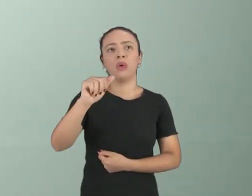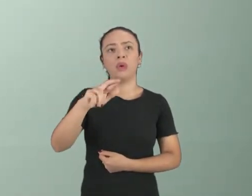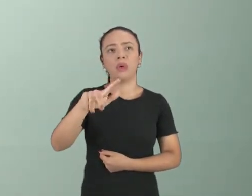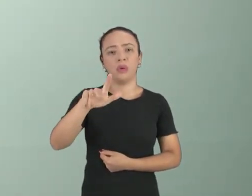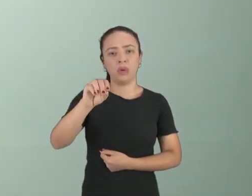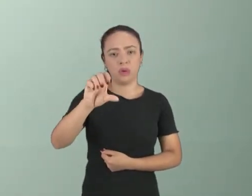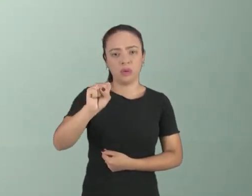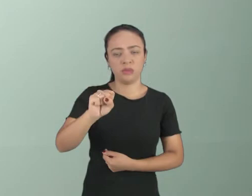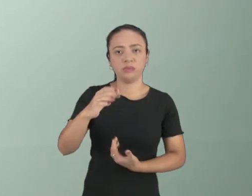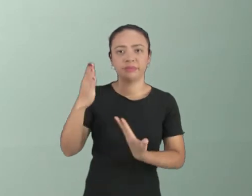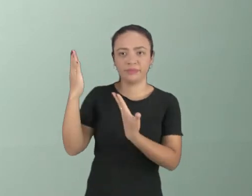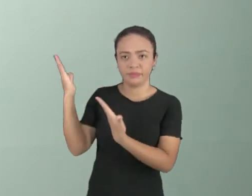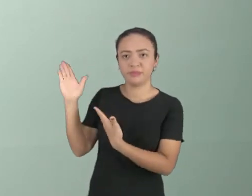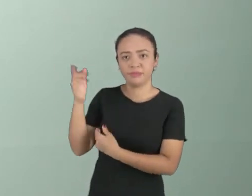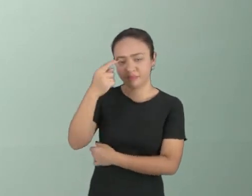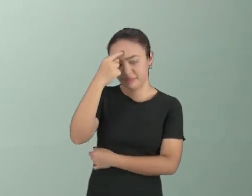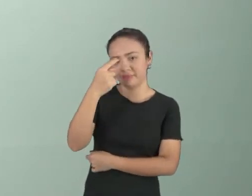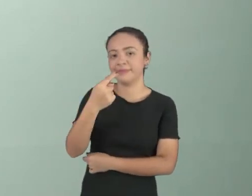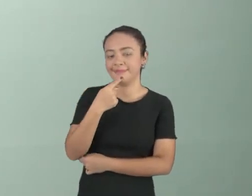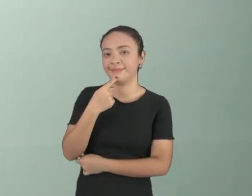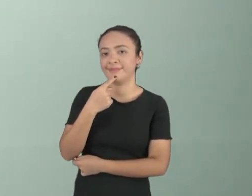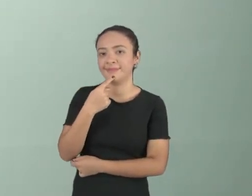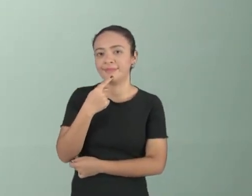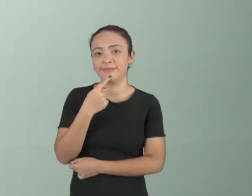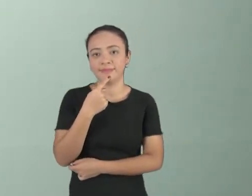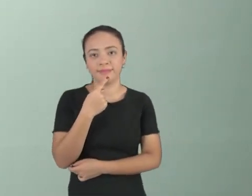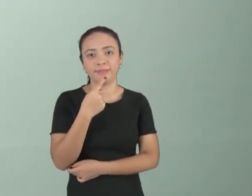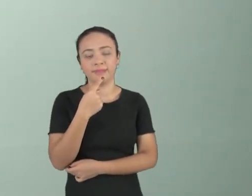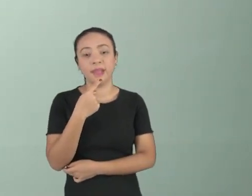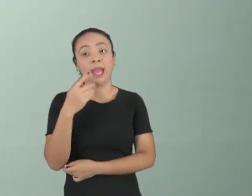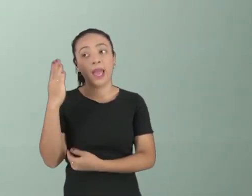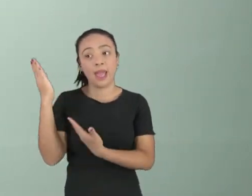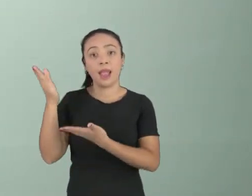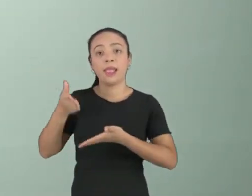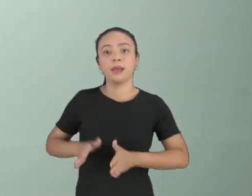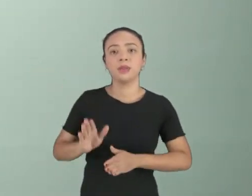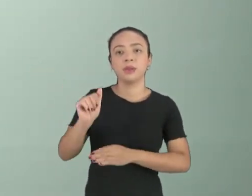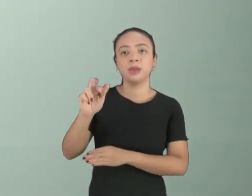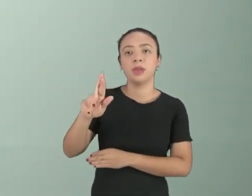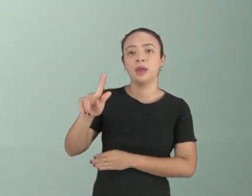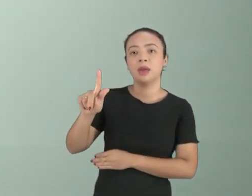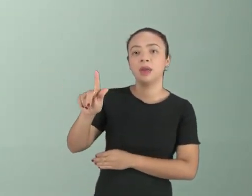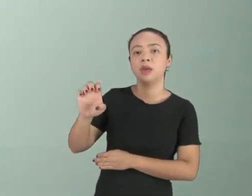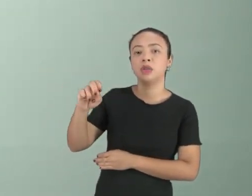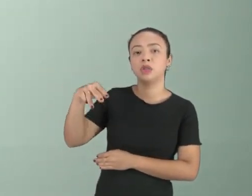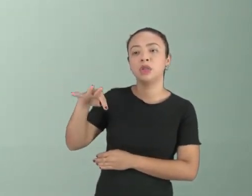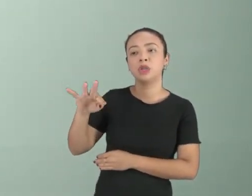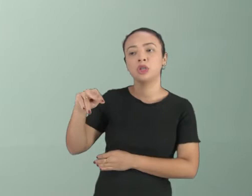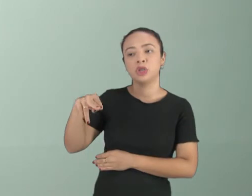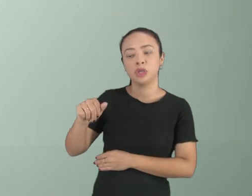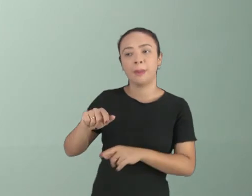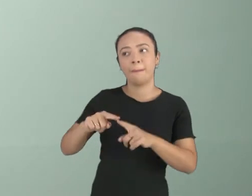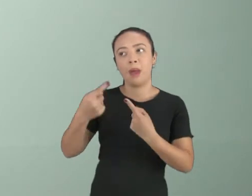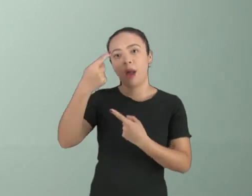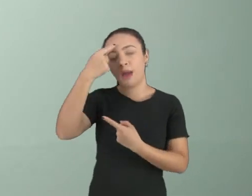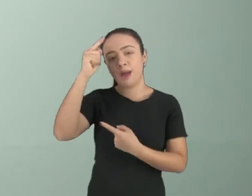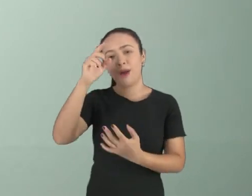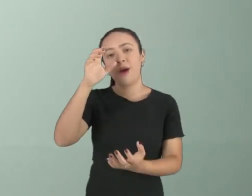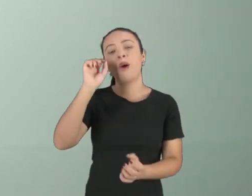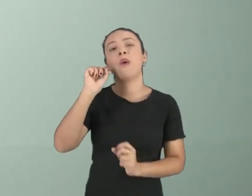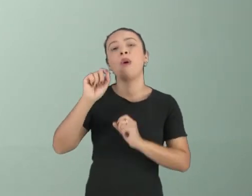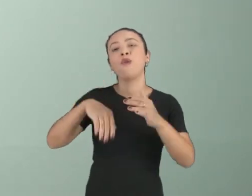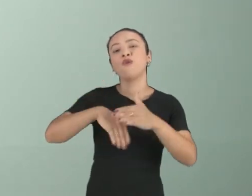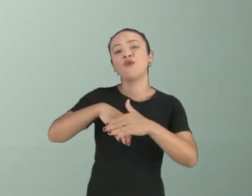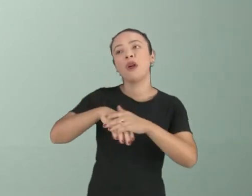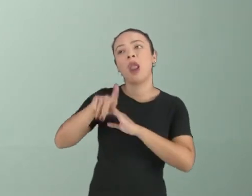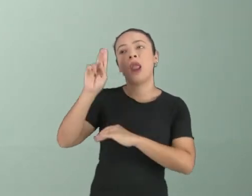esse senhorzinho que eu acabei de mostrar a imagem para vocês, um senhor argentino, né, o nosso hermano, mas que criou o futsal no Uruguai. E